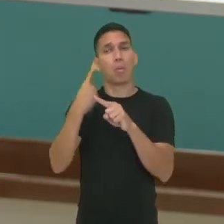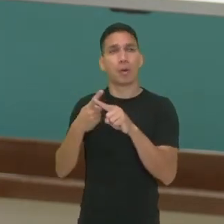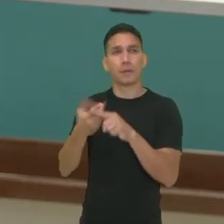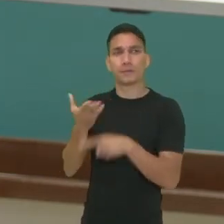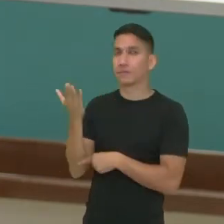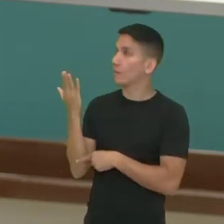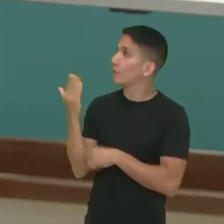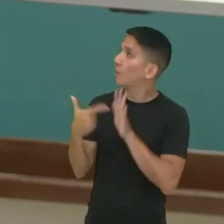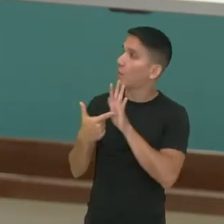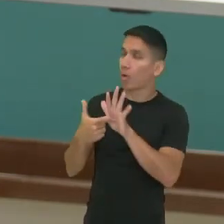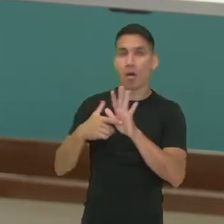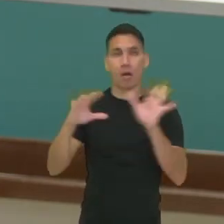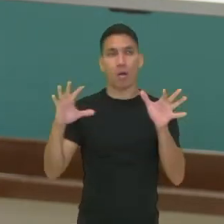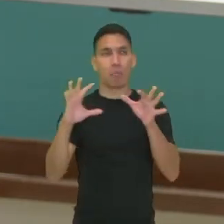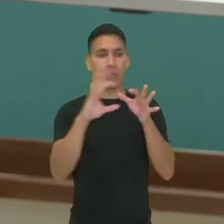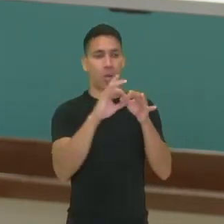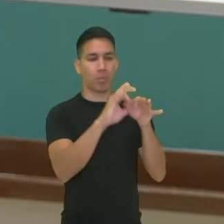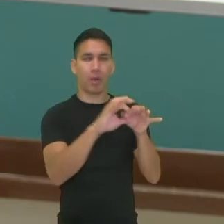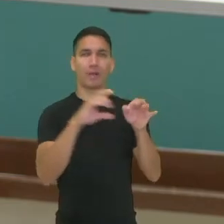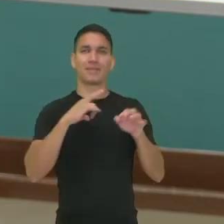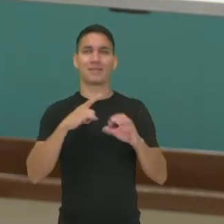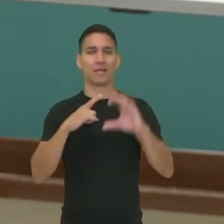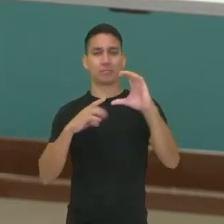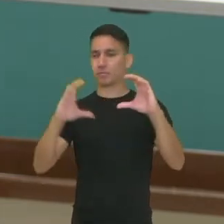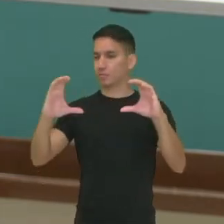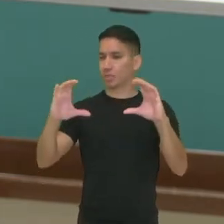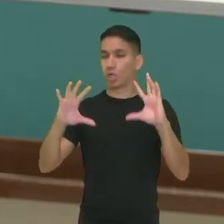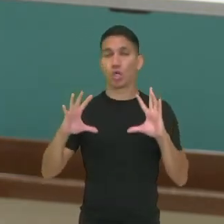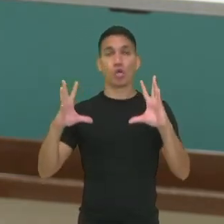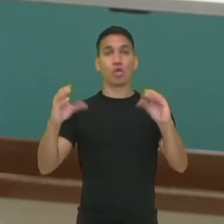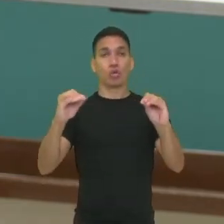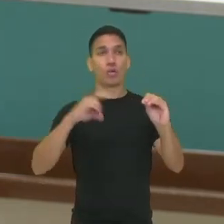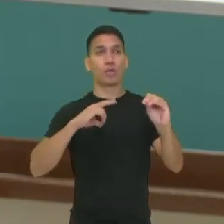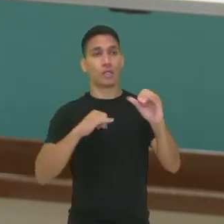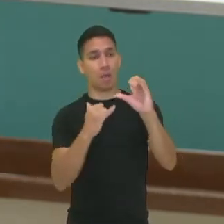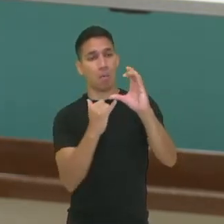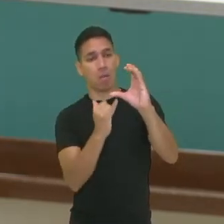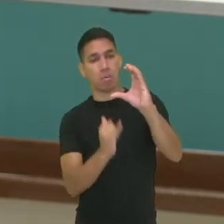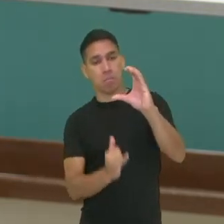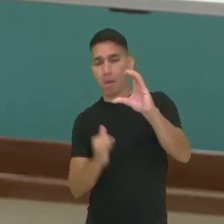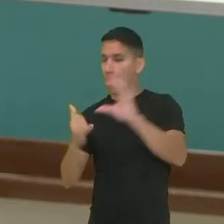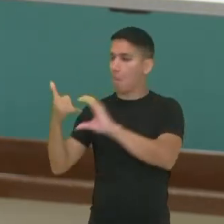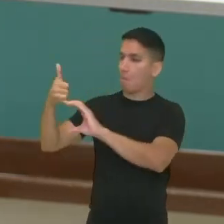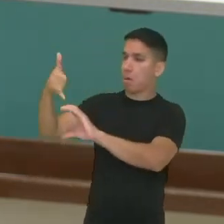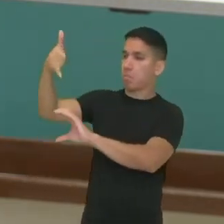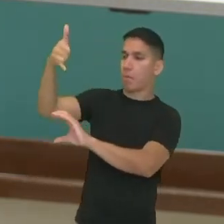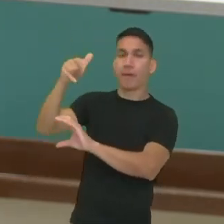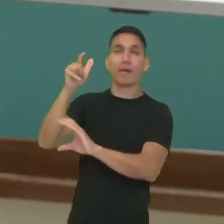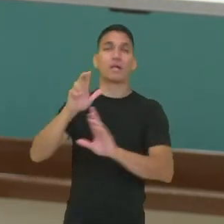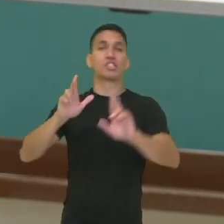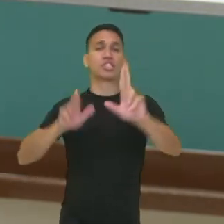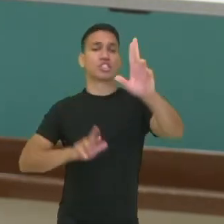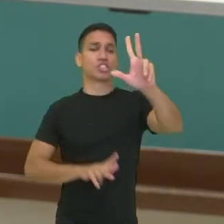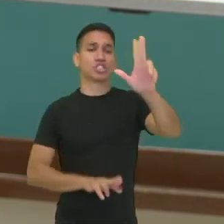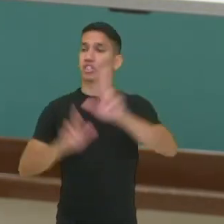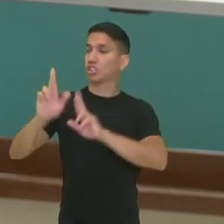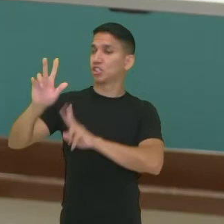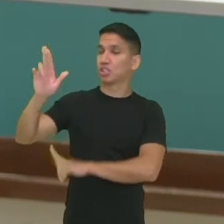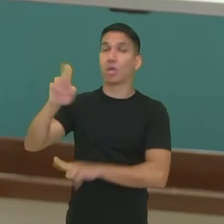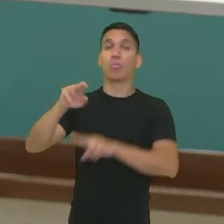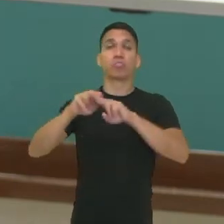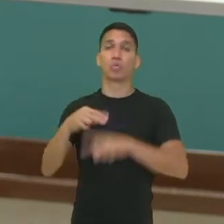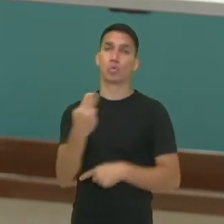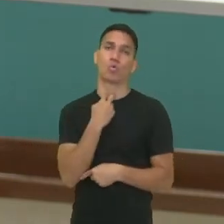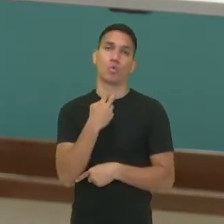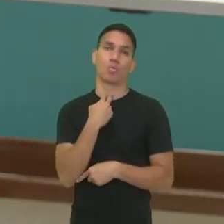aqui os ligantes nos carbonos, todos eles diferentes. Então, nós não podemos usar o